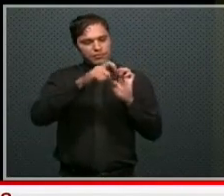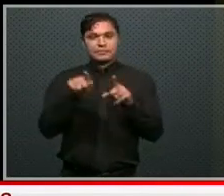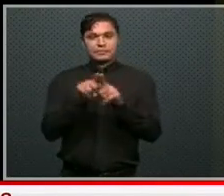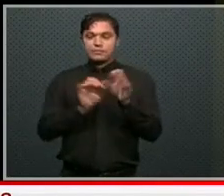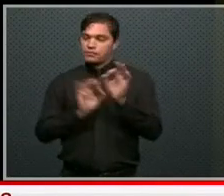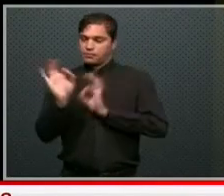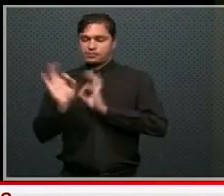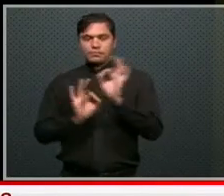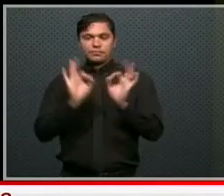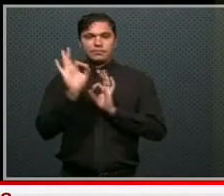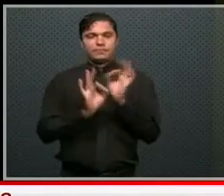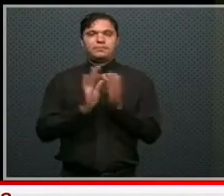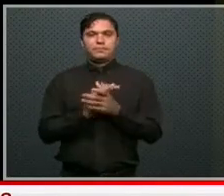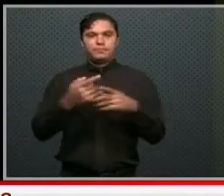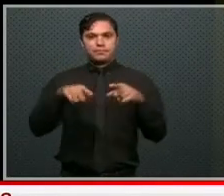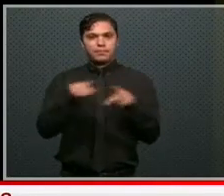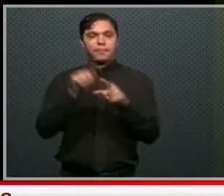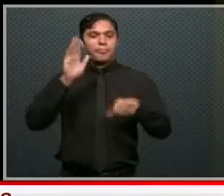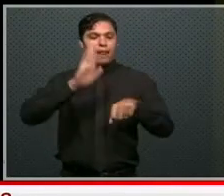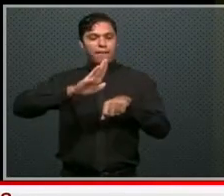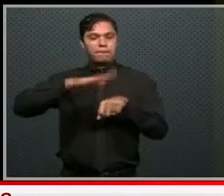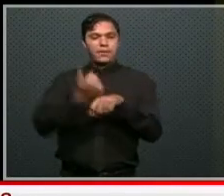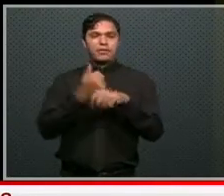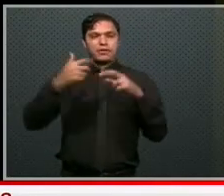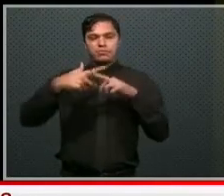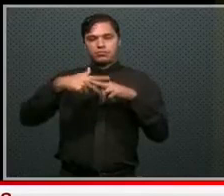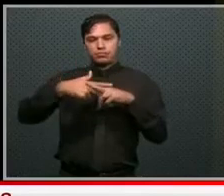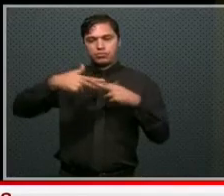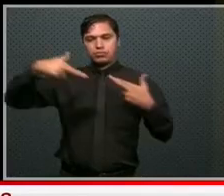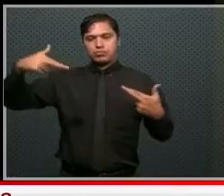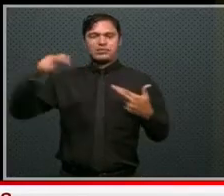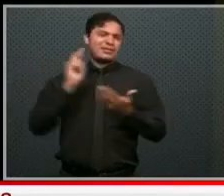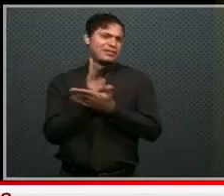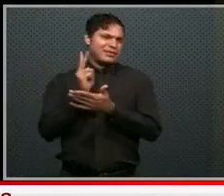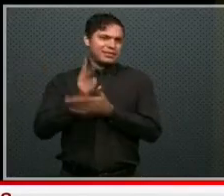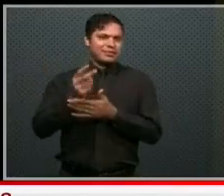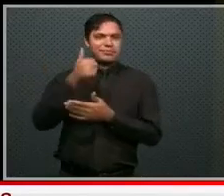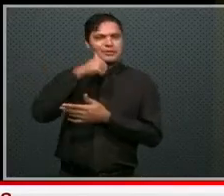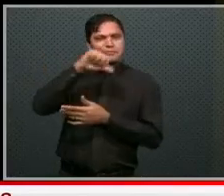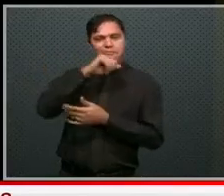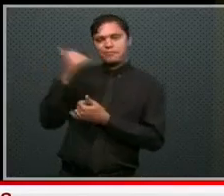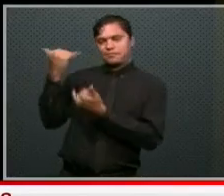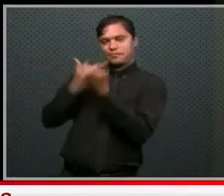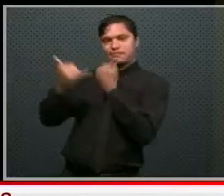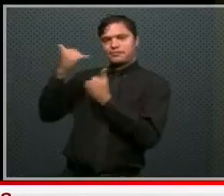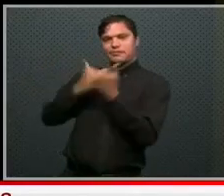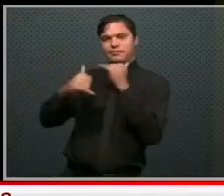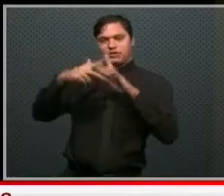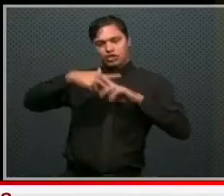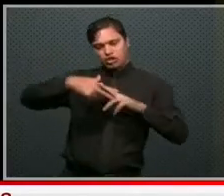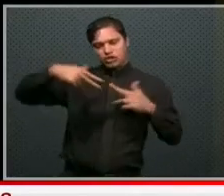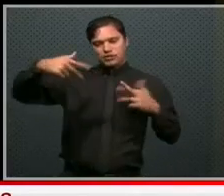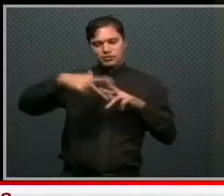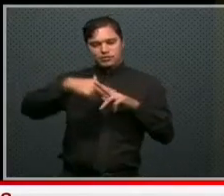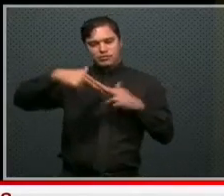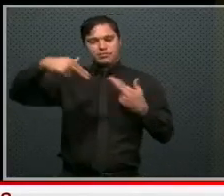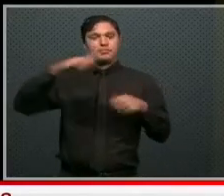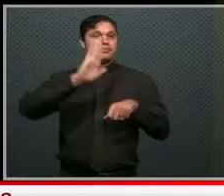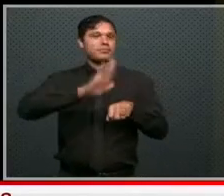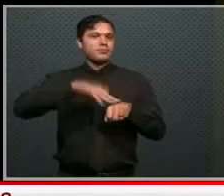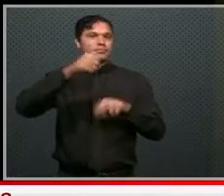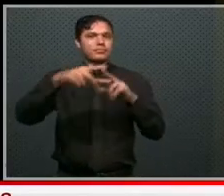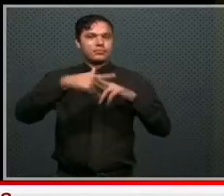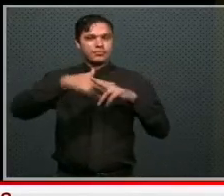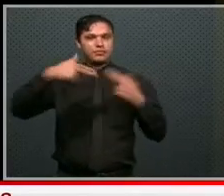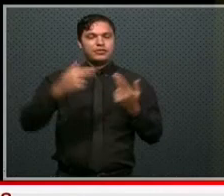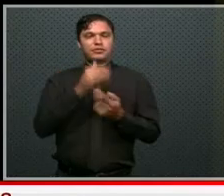de ponta fala em melhoria genética que foi o que eu sempre ouvia minha mãe falava de janela como geneticista não é melhor genética e